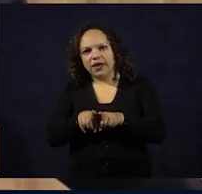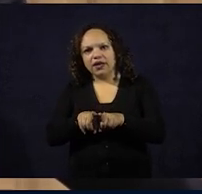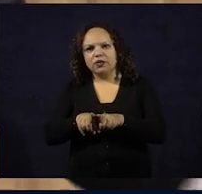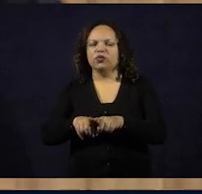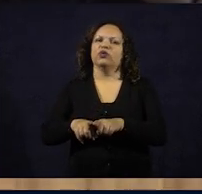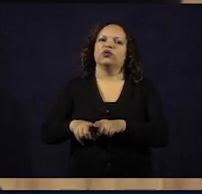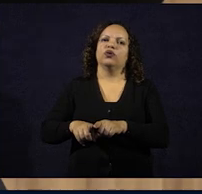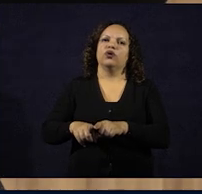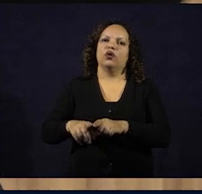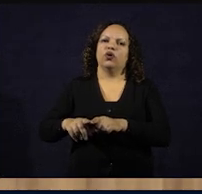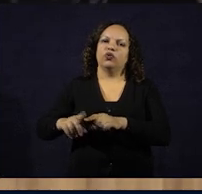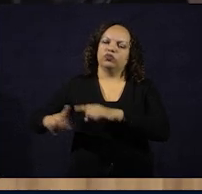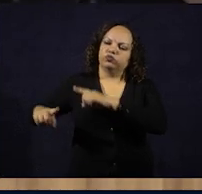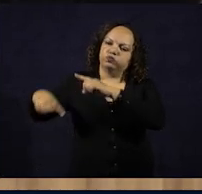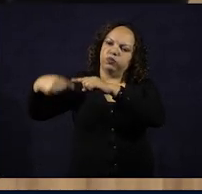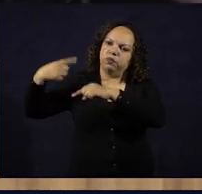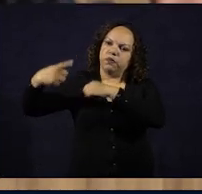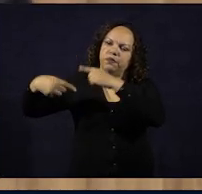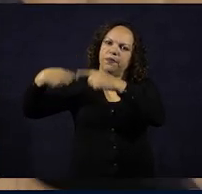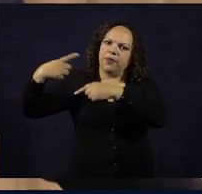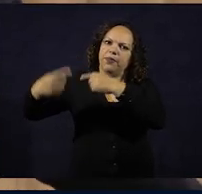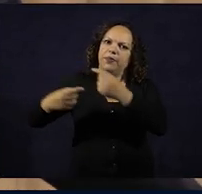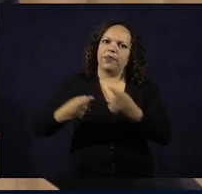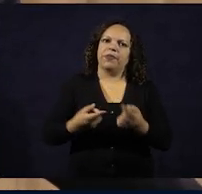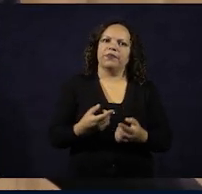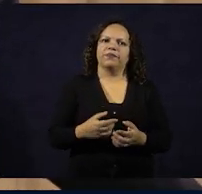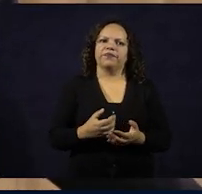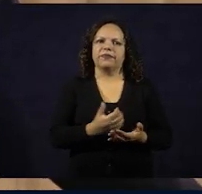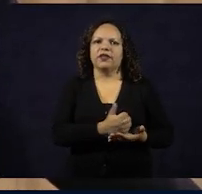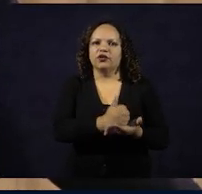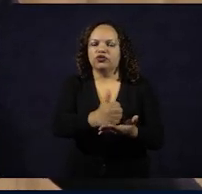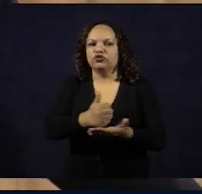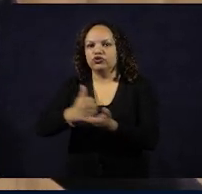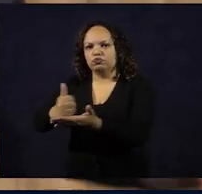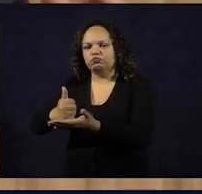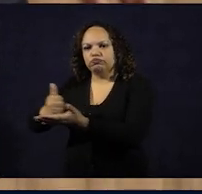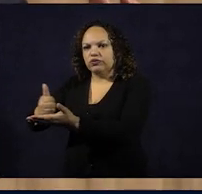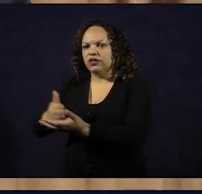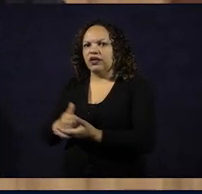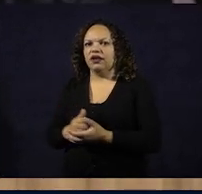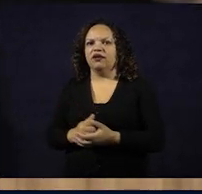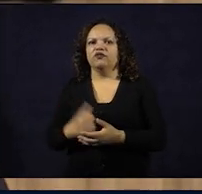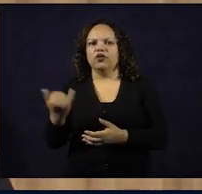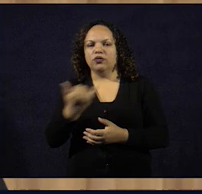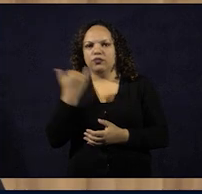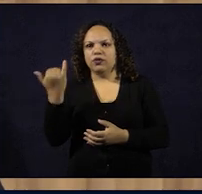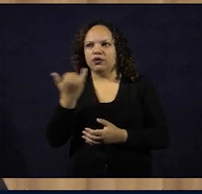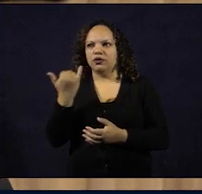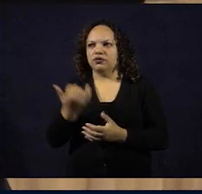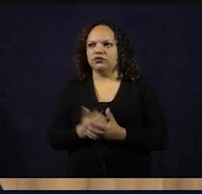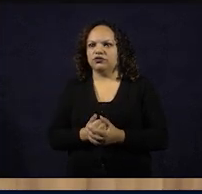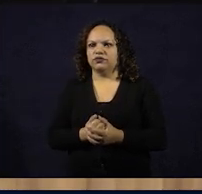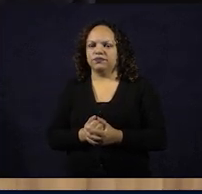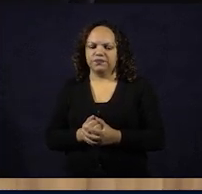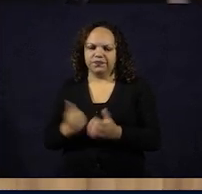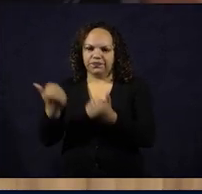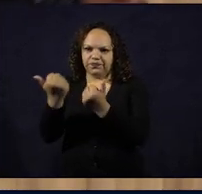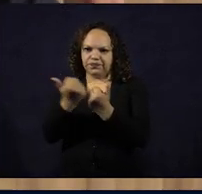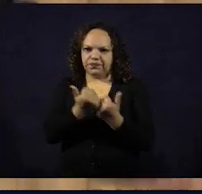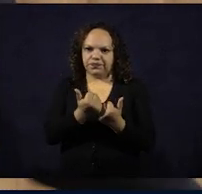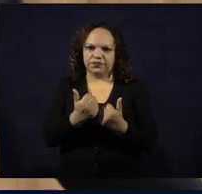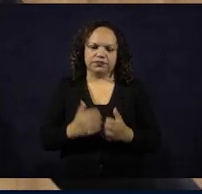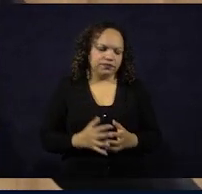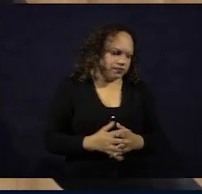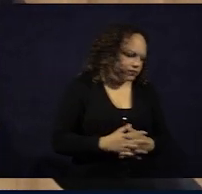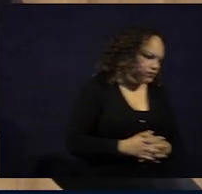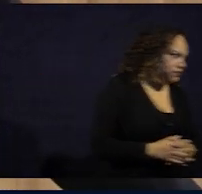de entregas consistentes e com resultados bem Acima da Média dos setores também foi importante que você mostra o histórico de como